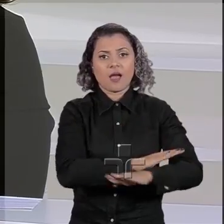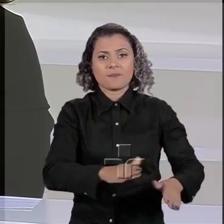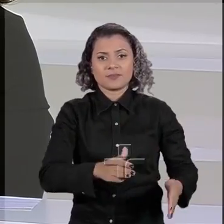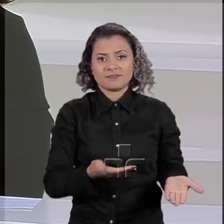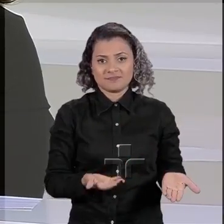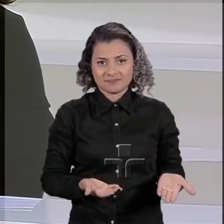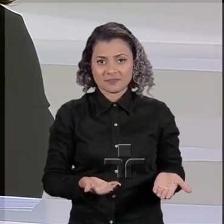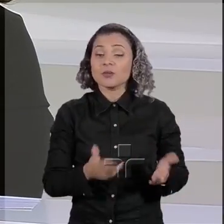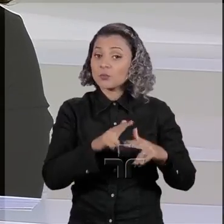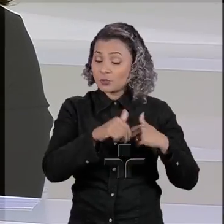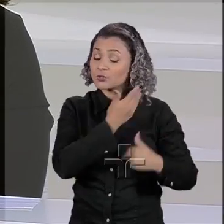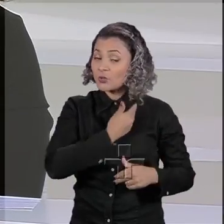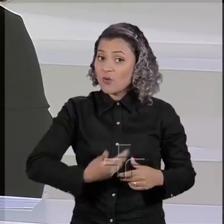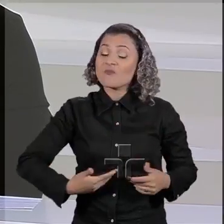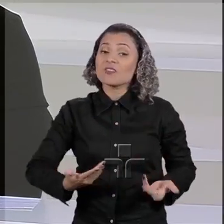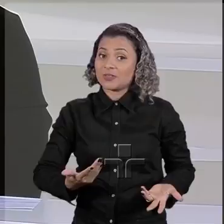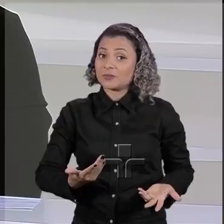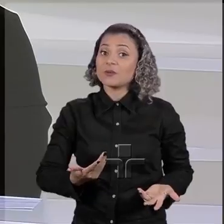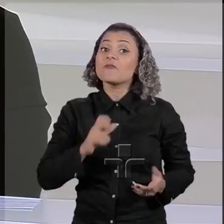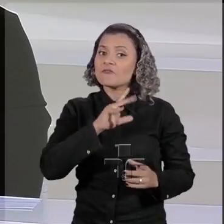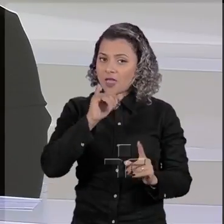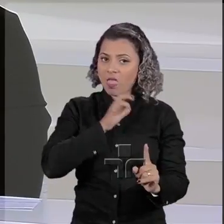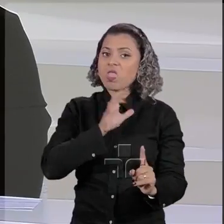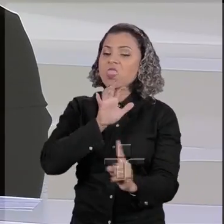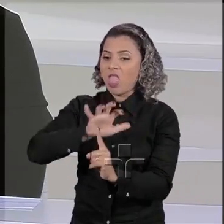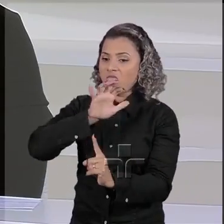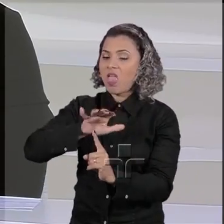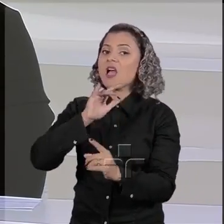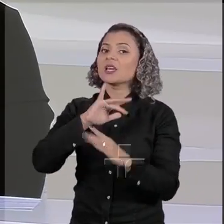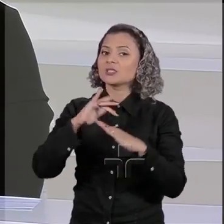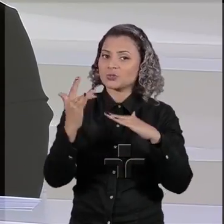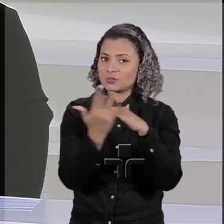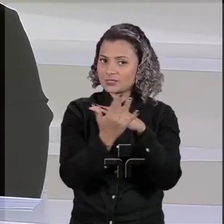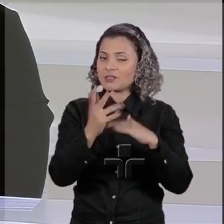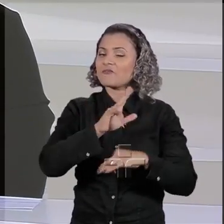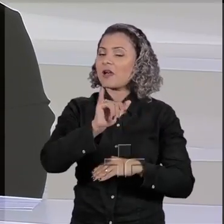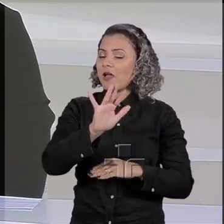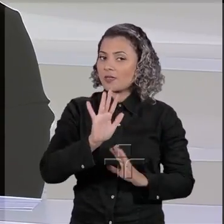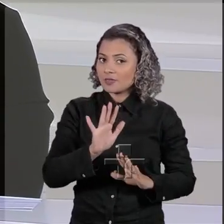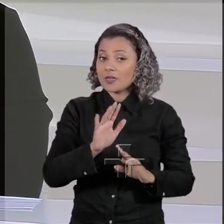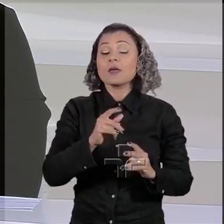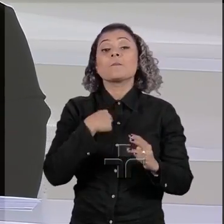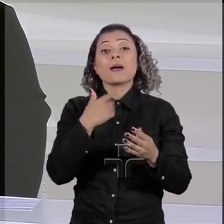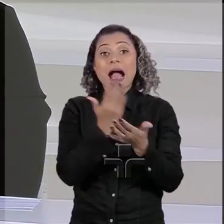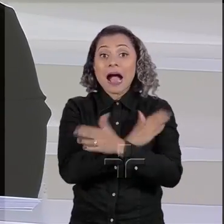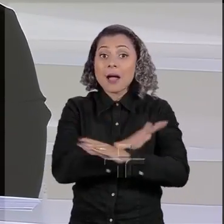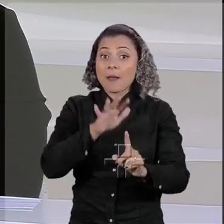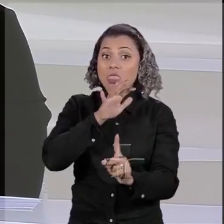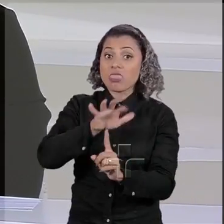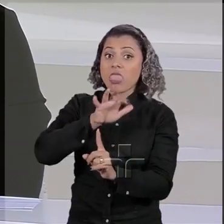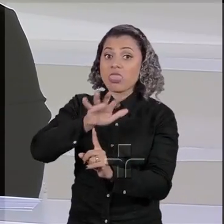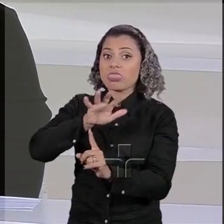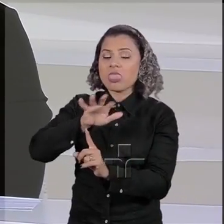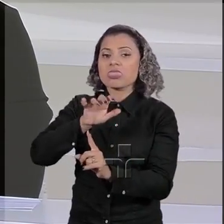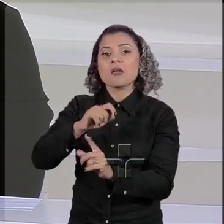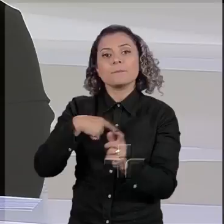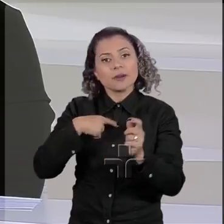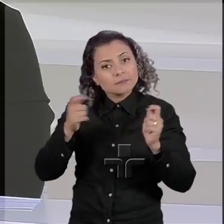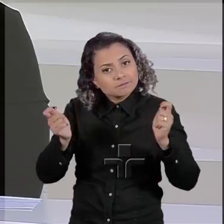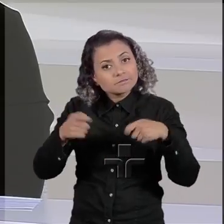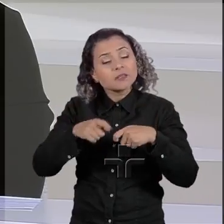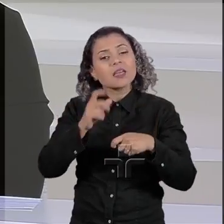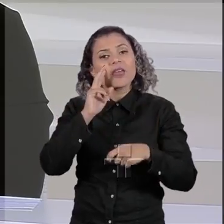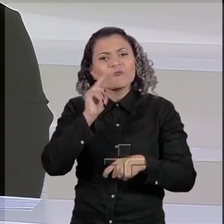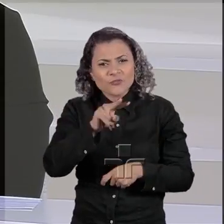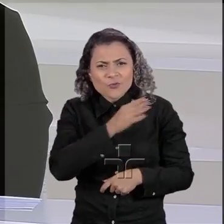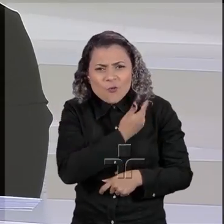governo pode colocar. Agora, vai haver muita pressão pelas redes sociais, então, para derrubar essa pressão é que tem de ter uma capacidade. Inclusive,